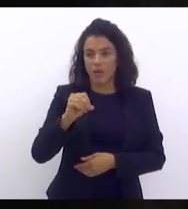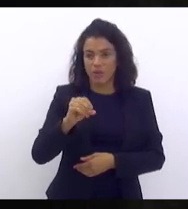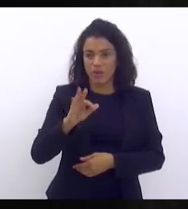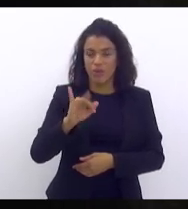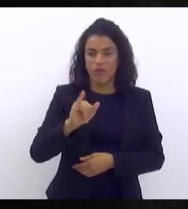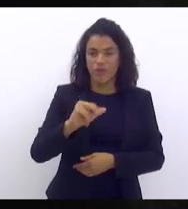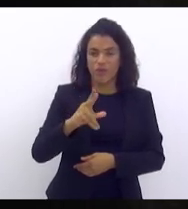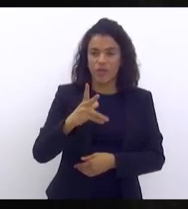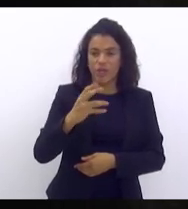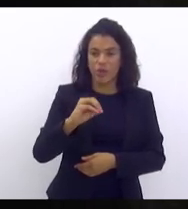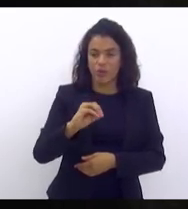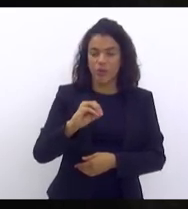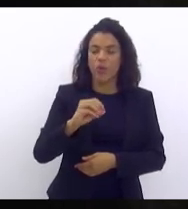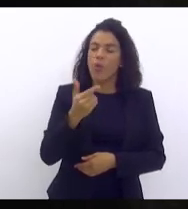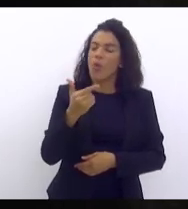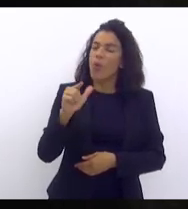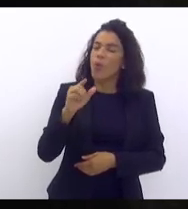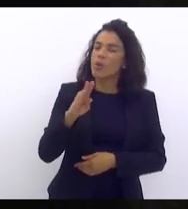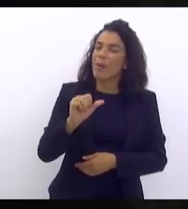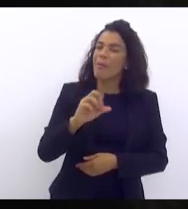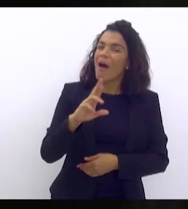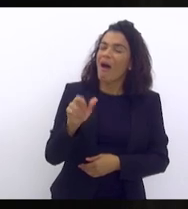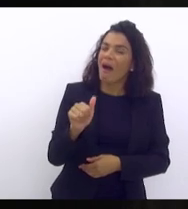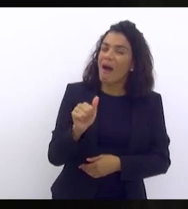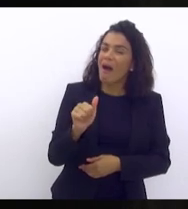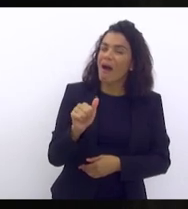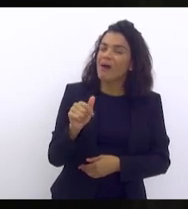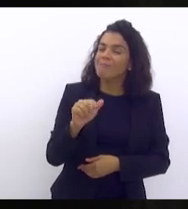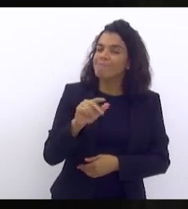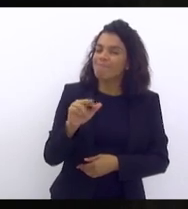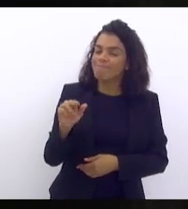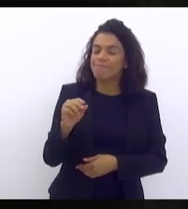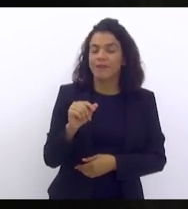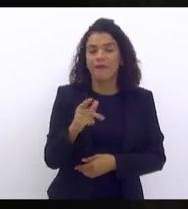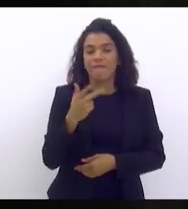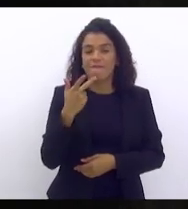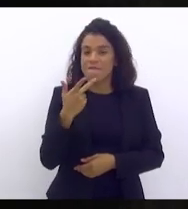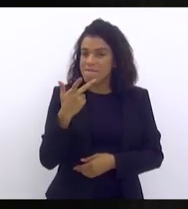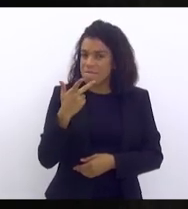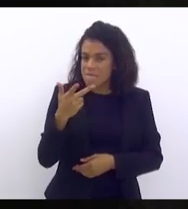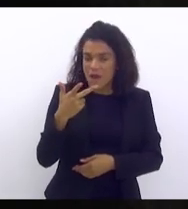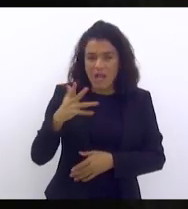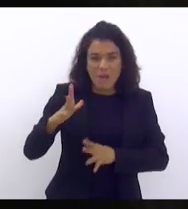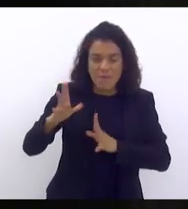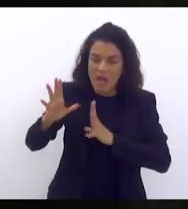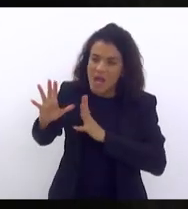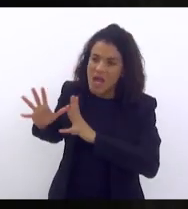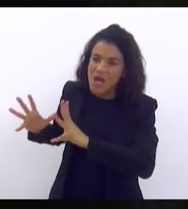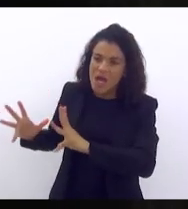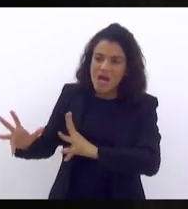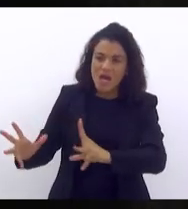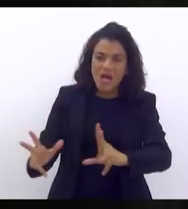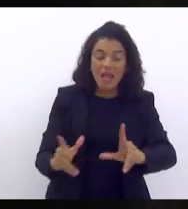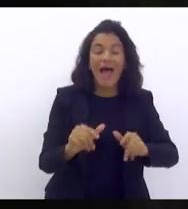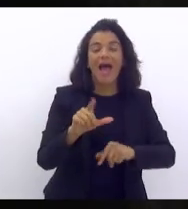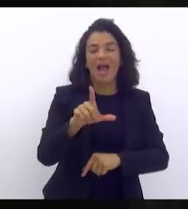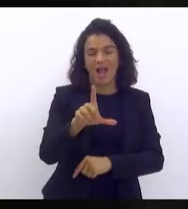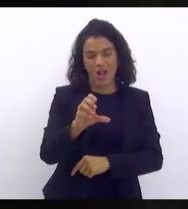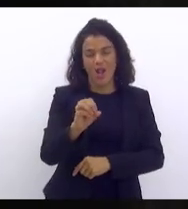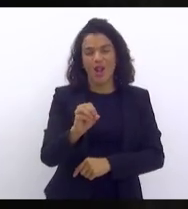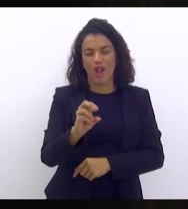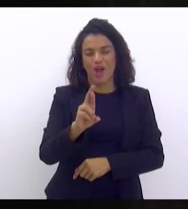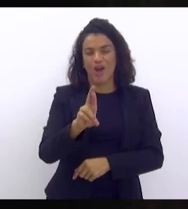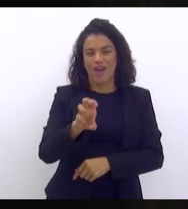e tem um outro lá da Barra que eu esqueci o nome agora, fazendo todos os tipos de praga, né? Lourenço Jorge,